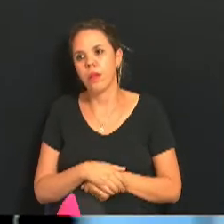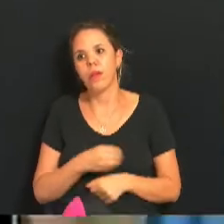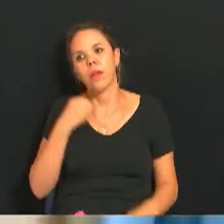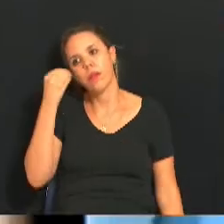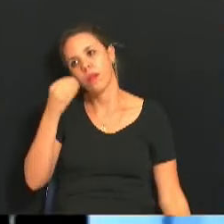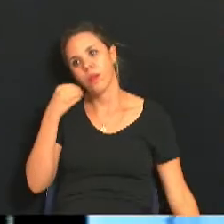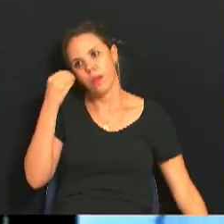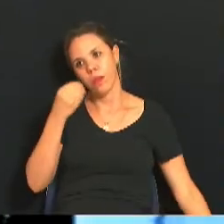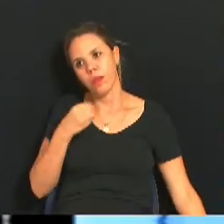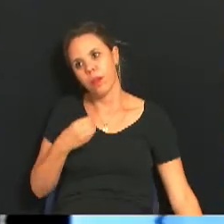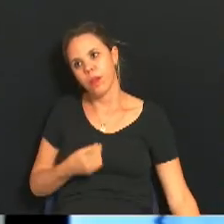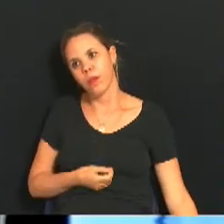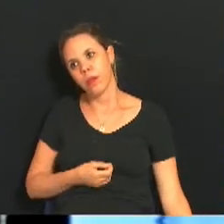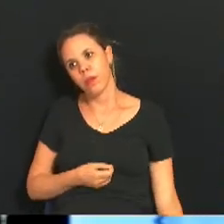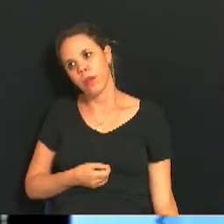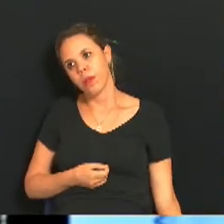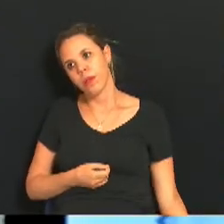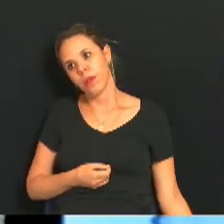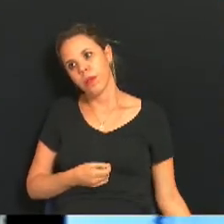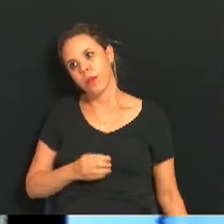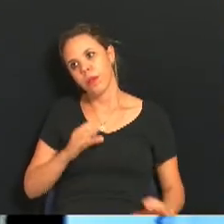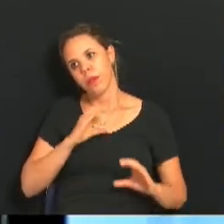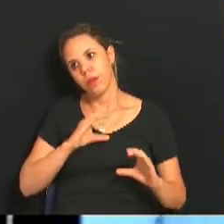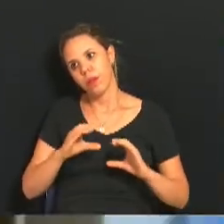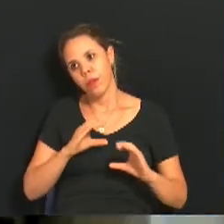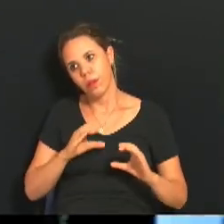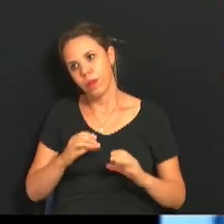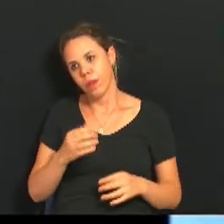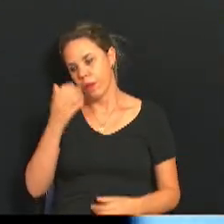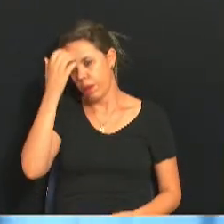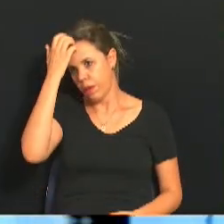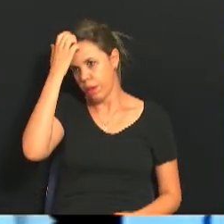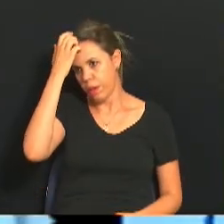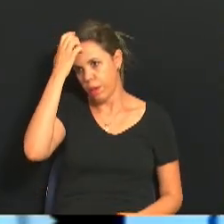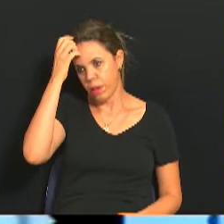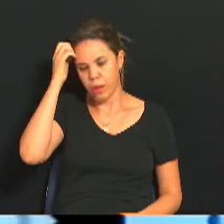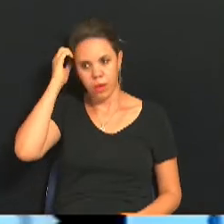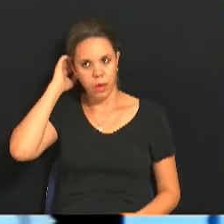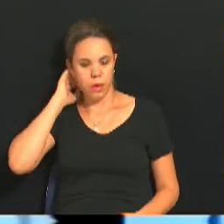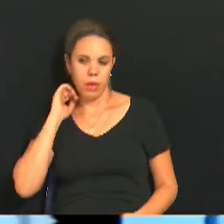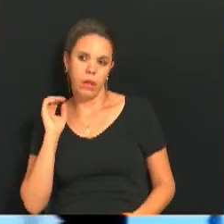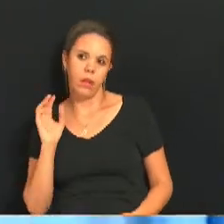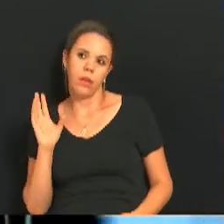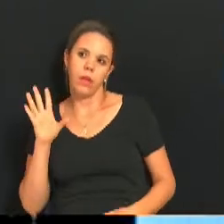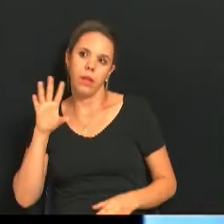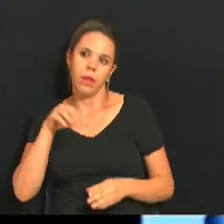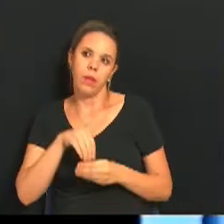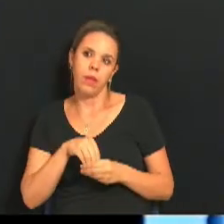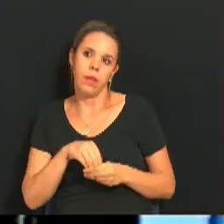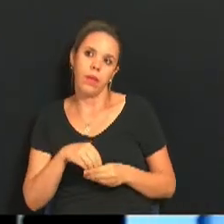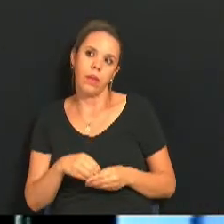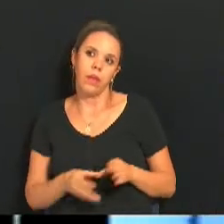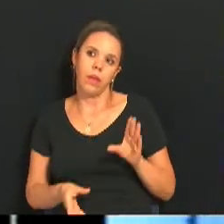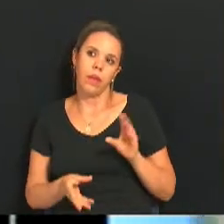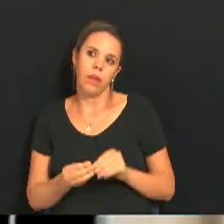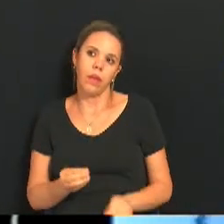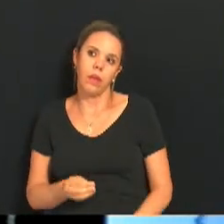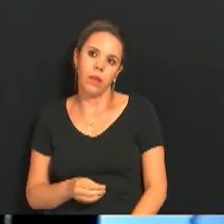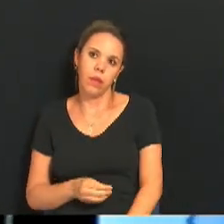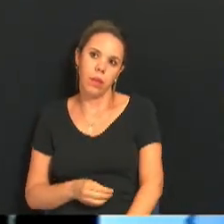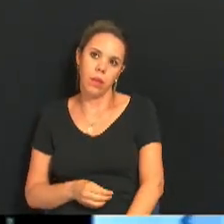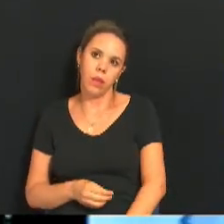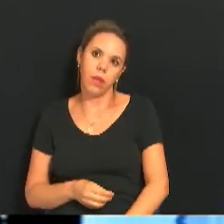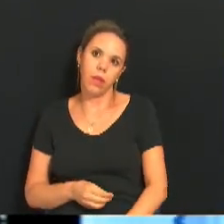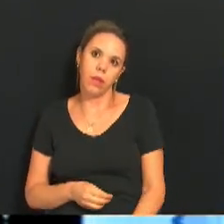que fazem interlocução com patrimônio bom não tendes dito isso vamos a